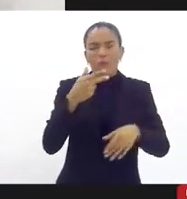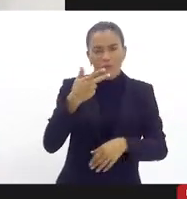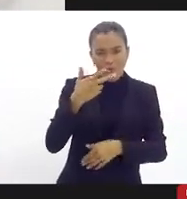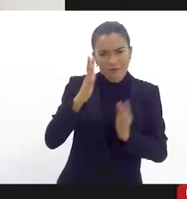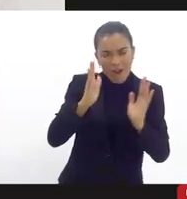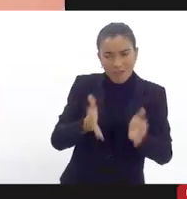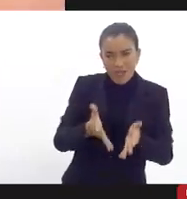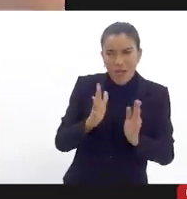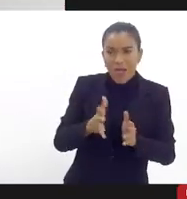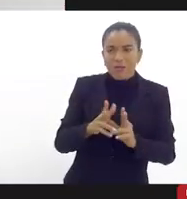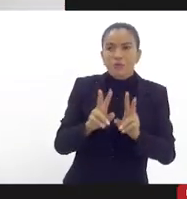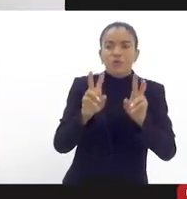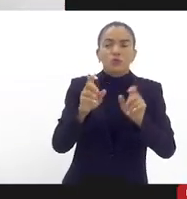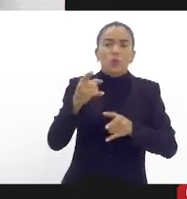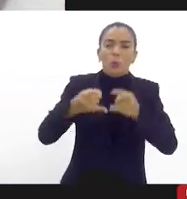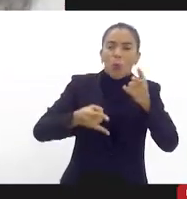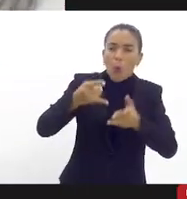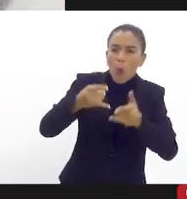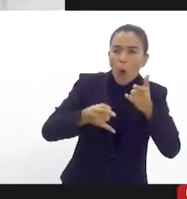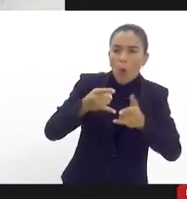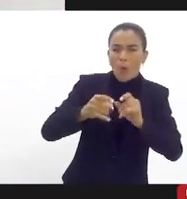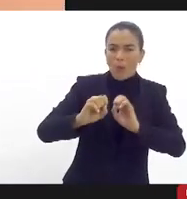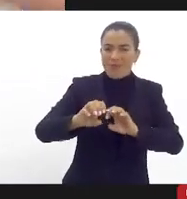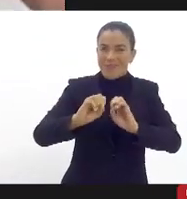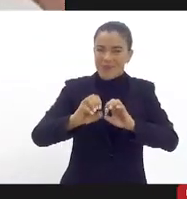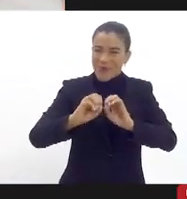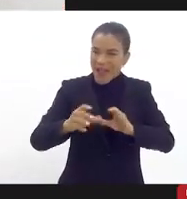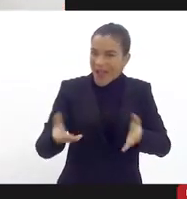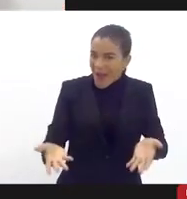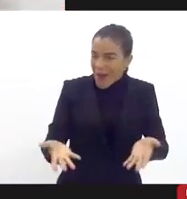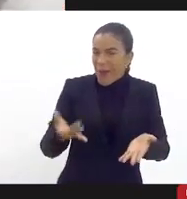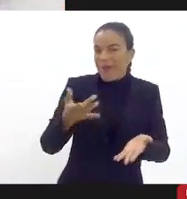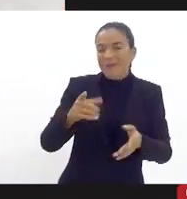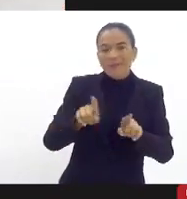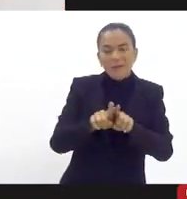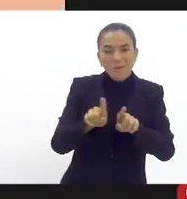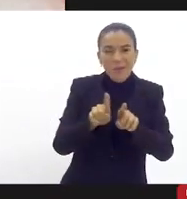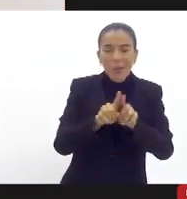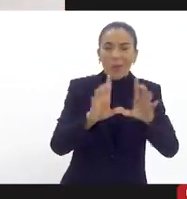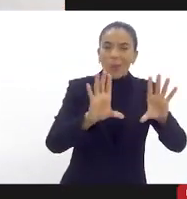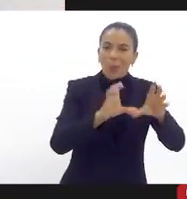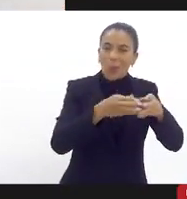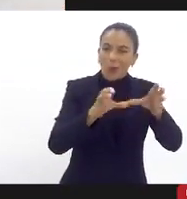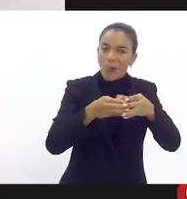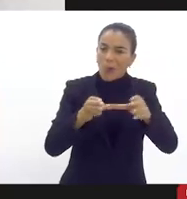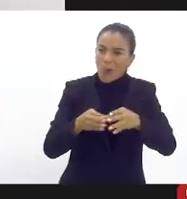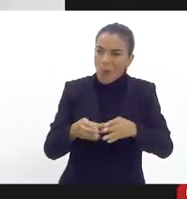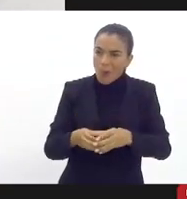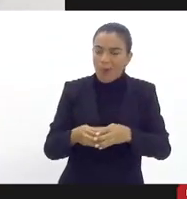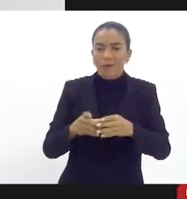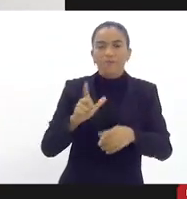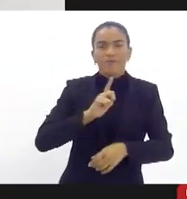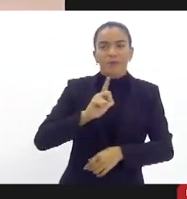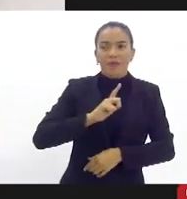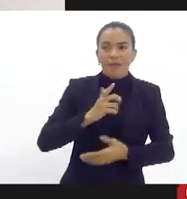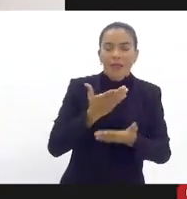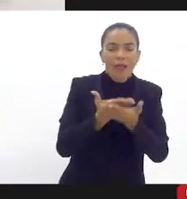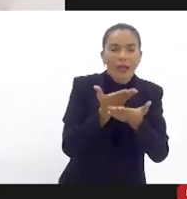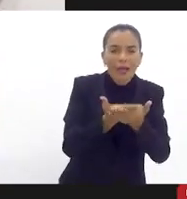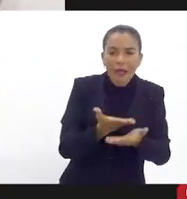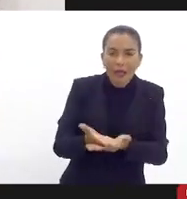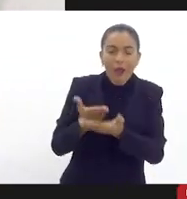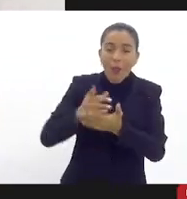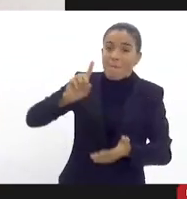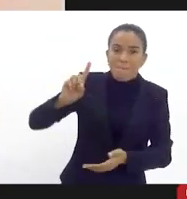falado aqui a questão de robores dando aula diversas turmas né no modelo ali remoto tendo aula mil